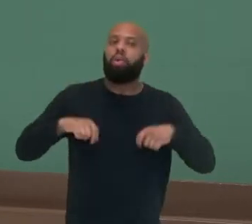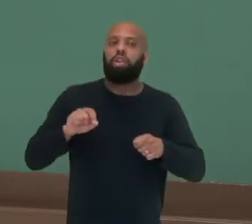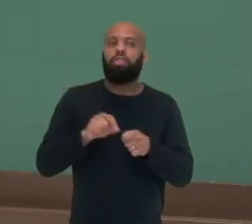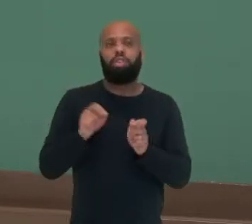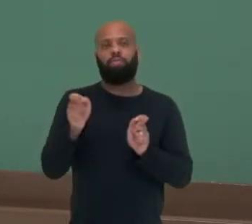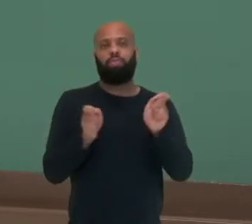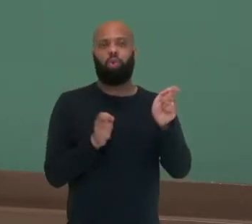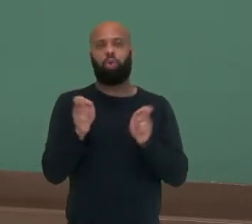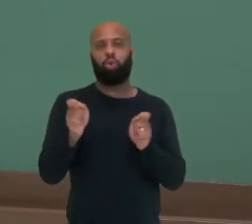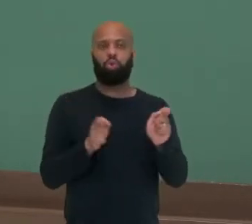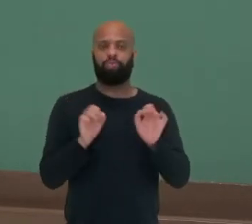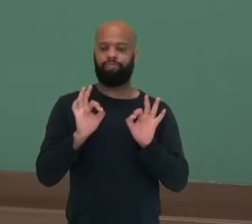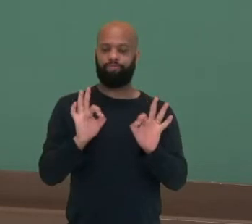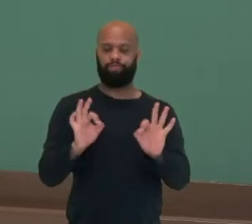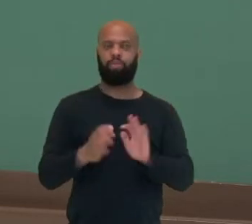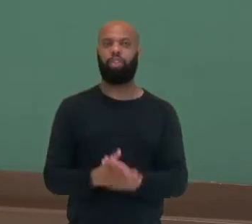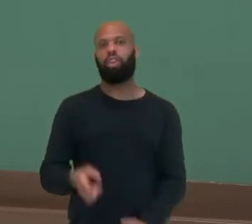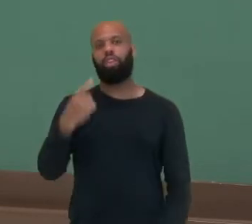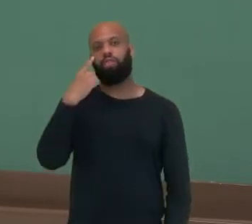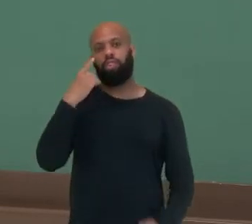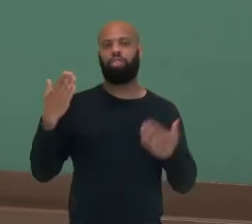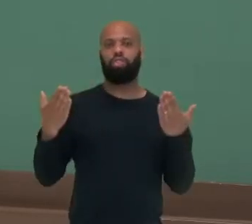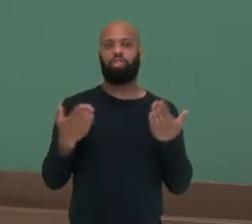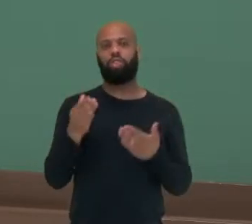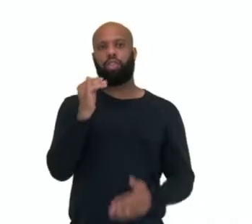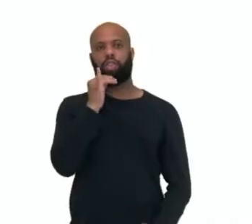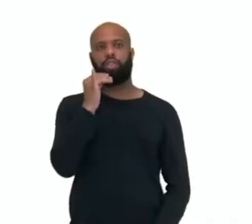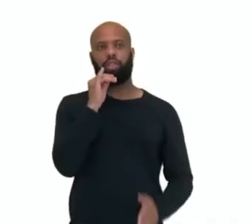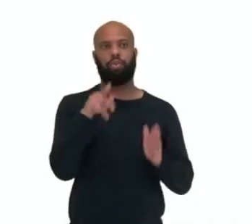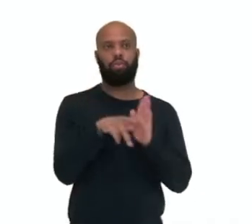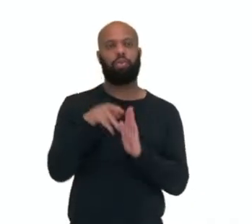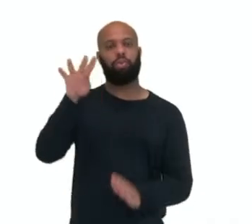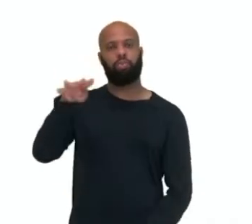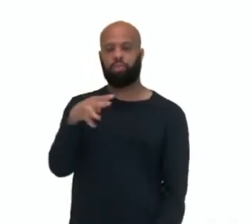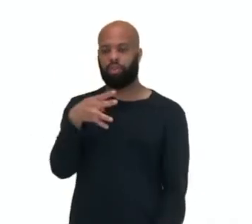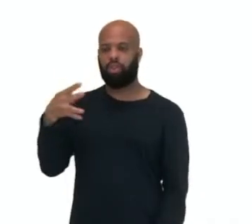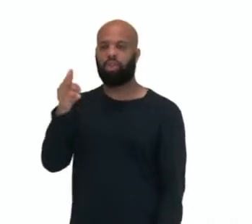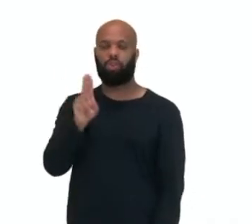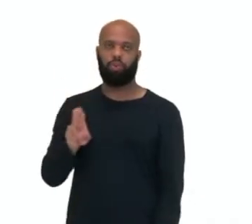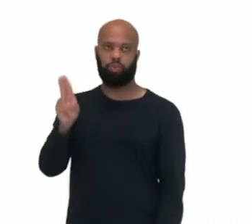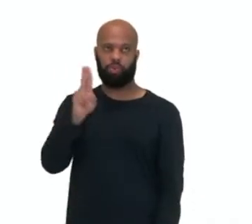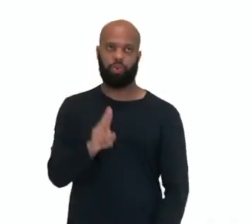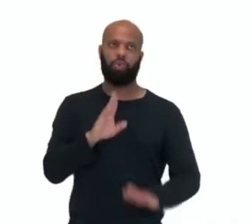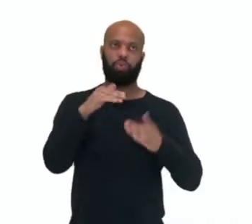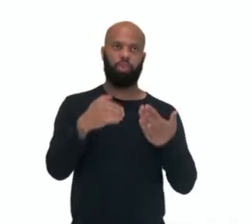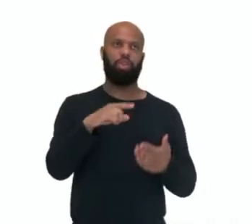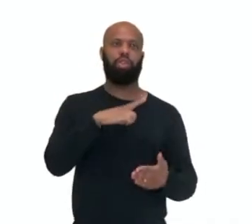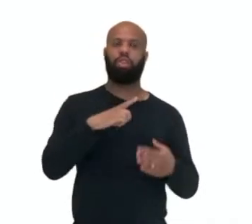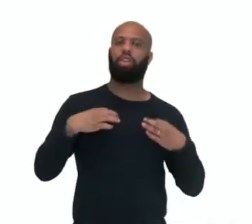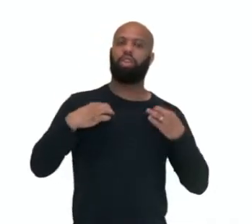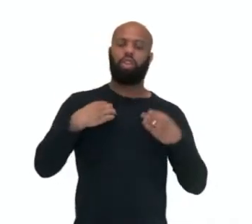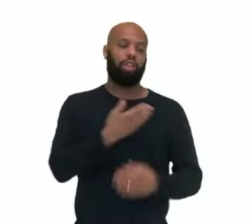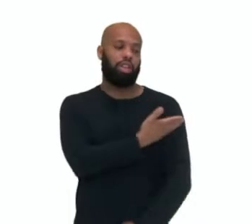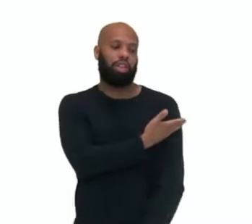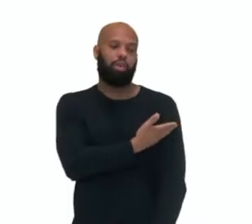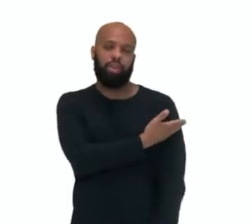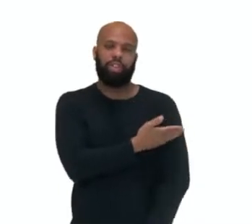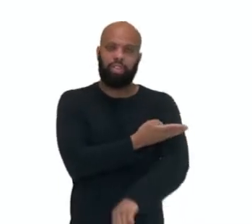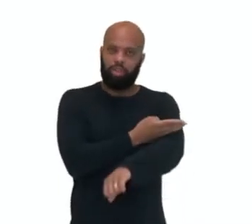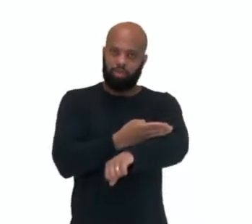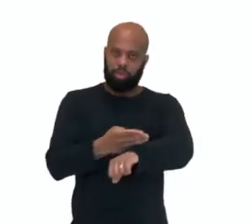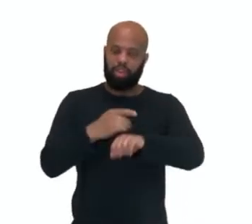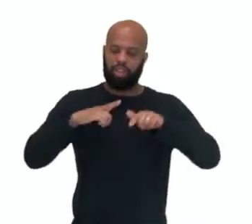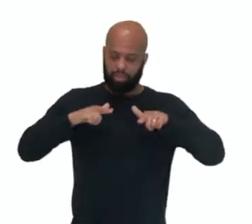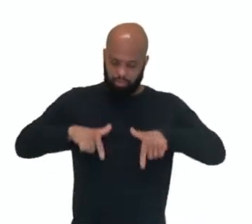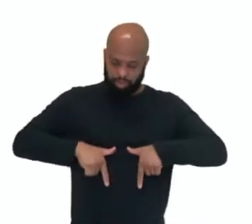controle muito grande. Olha um exemplo aqui de uma planilha que ele utilizou. A camiseta branca estampada